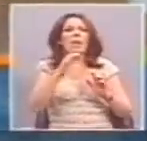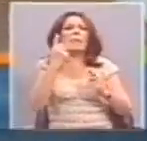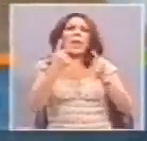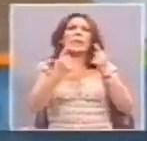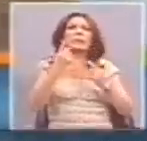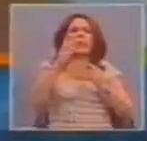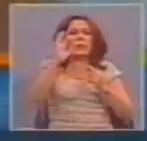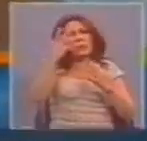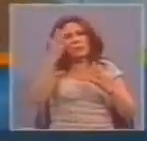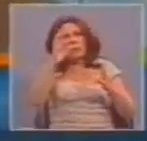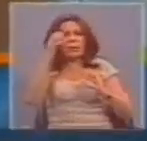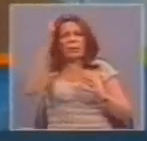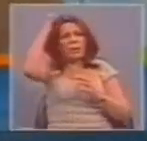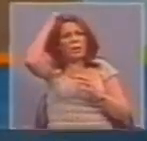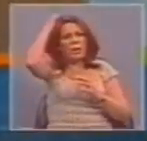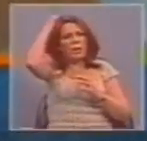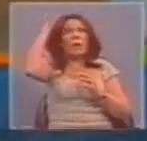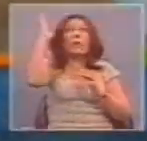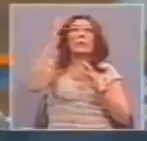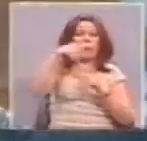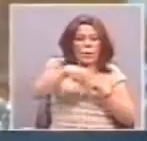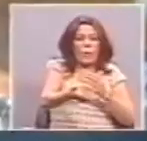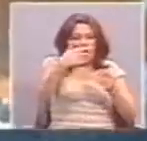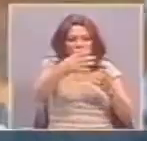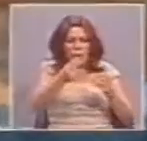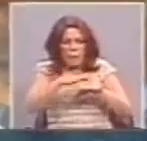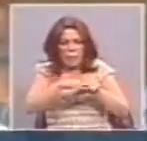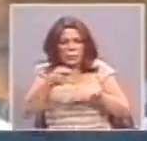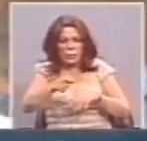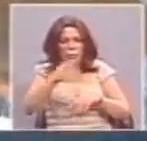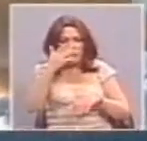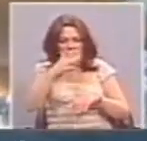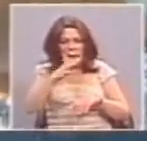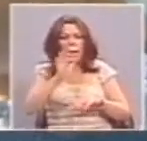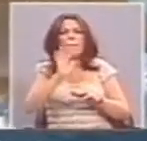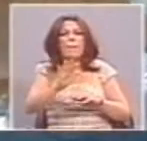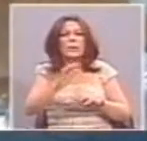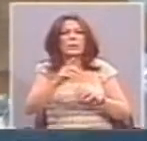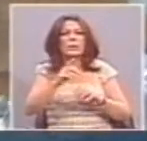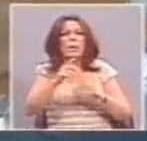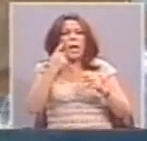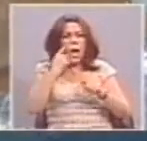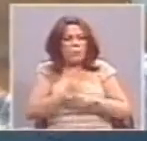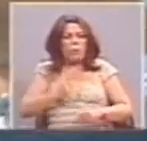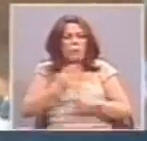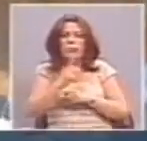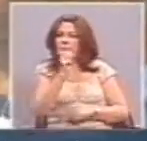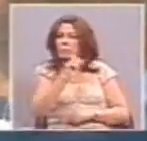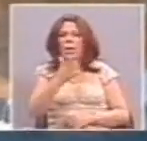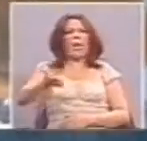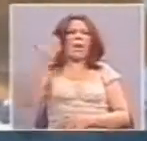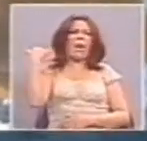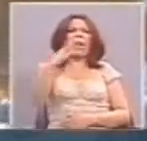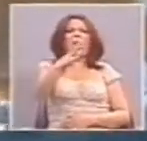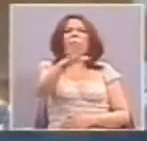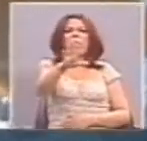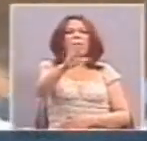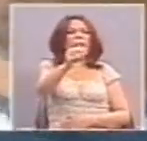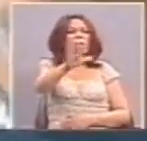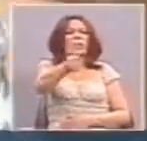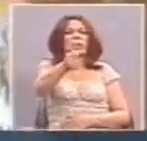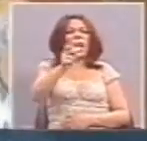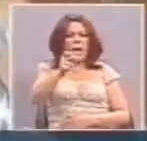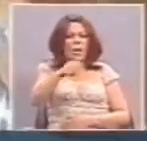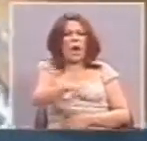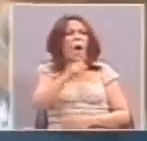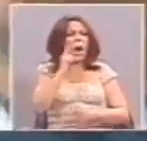épocas aparecem mais peixe-espadas, mas não se mantém de antes. Aqui há, seus 10 ou 15 anos, o